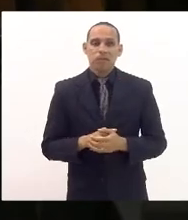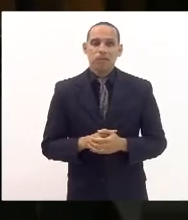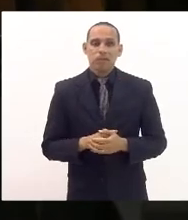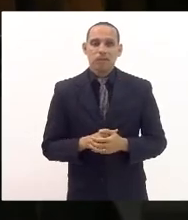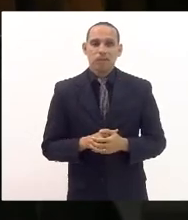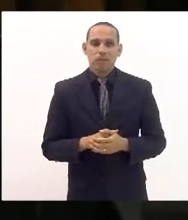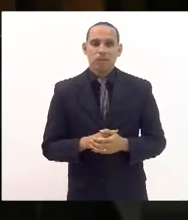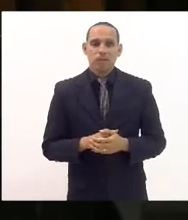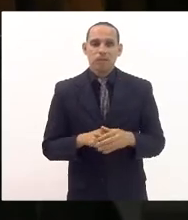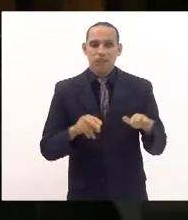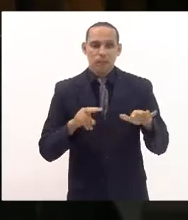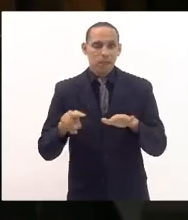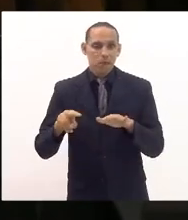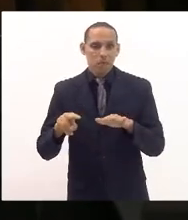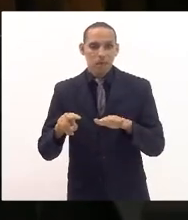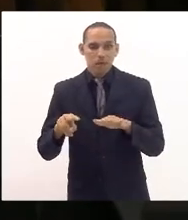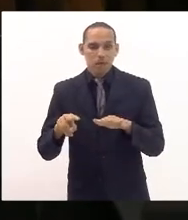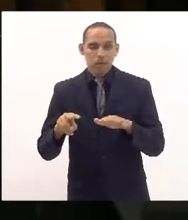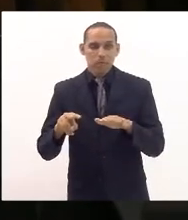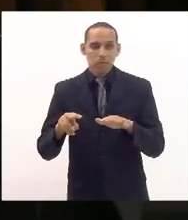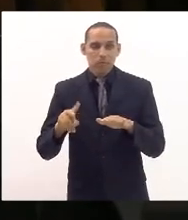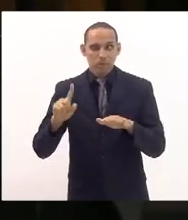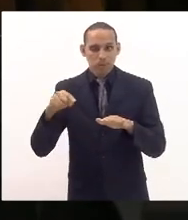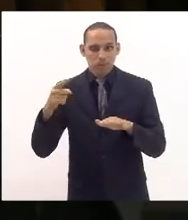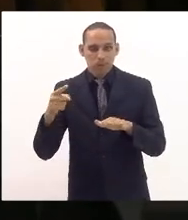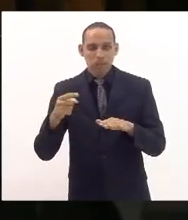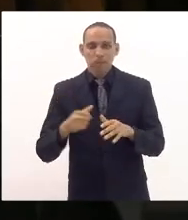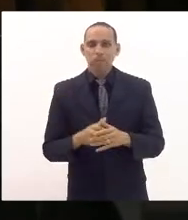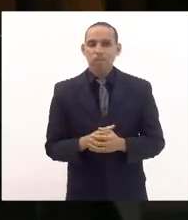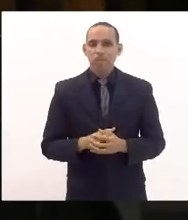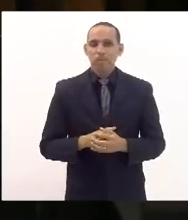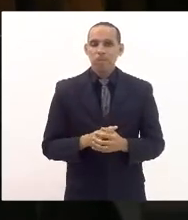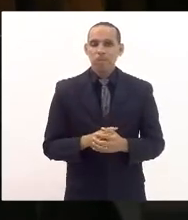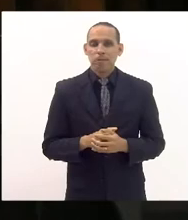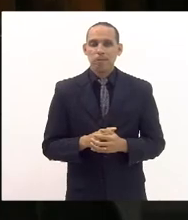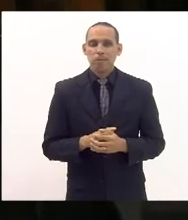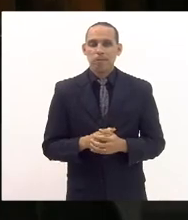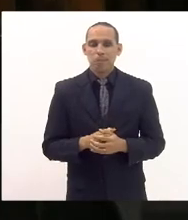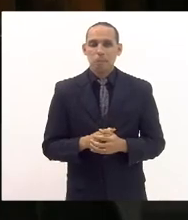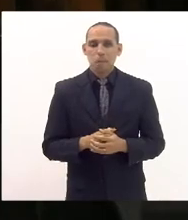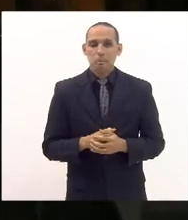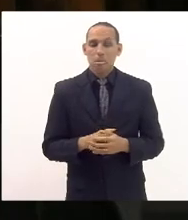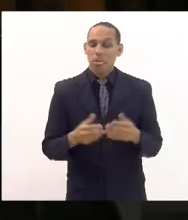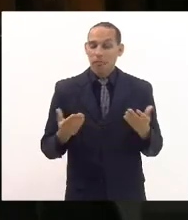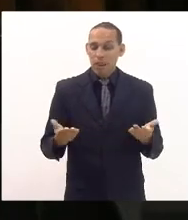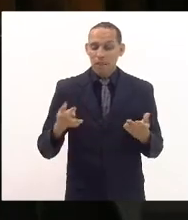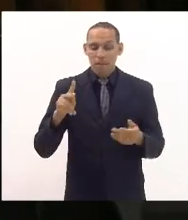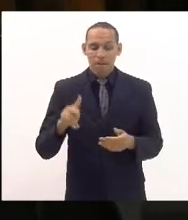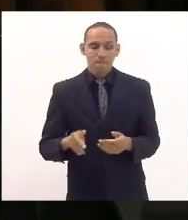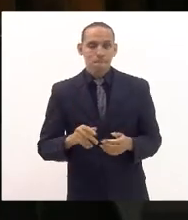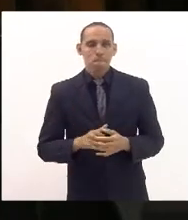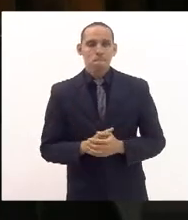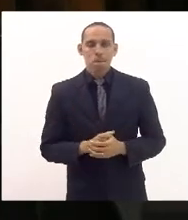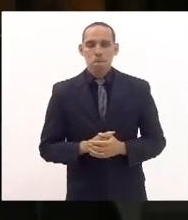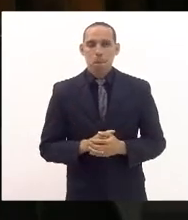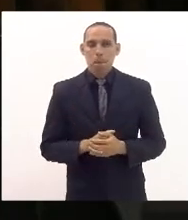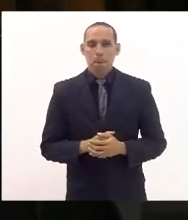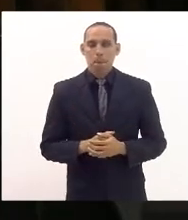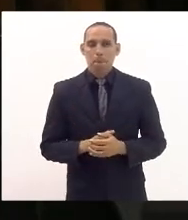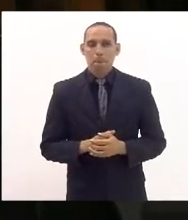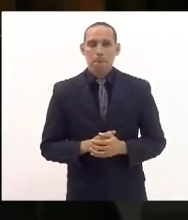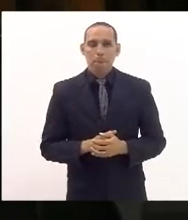para semana que que entra Oi e aí senhora presidente